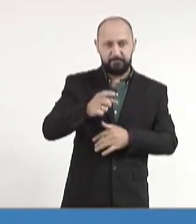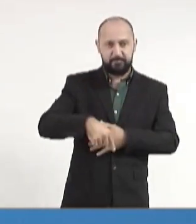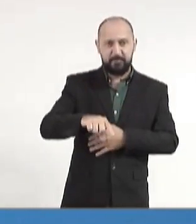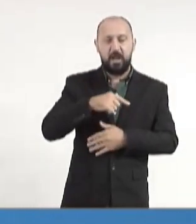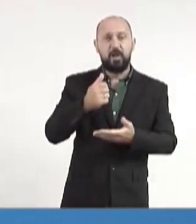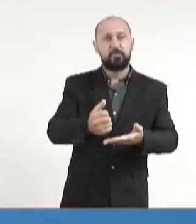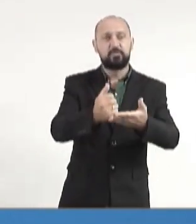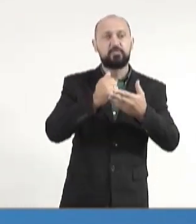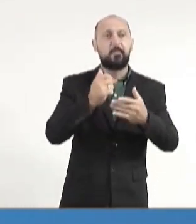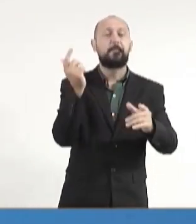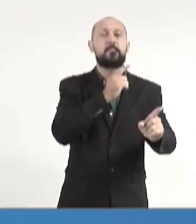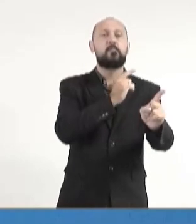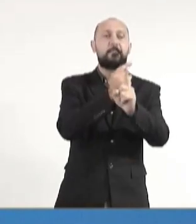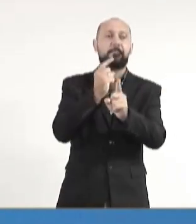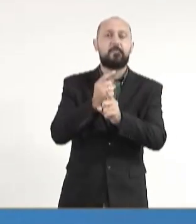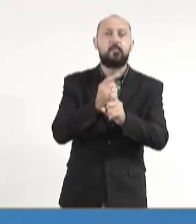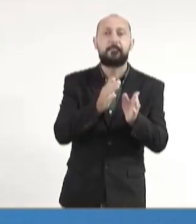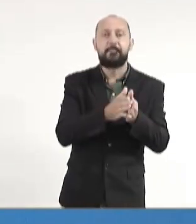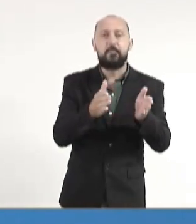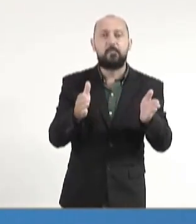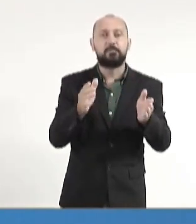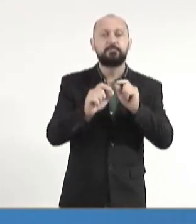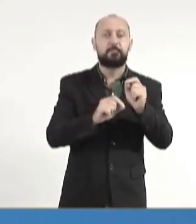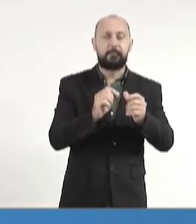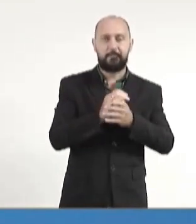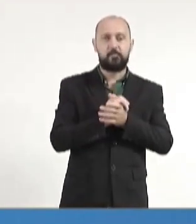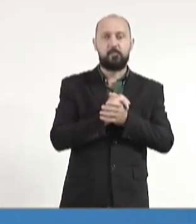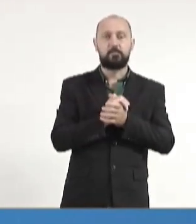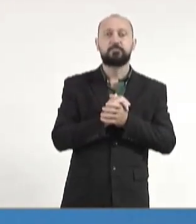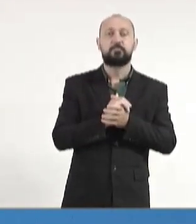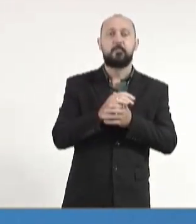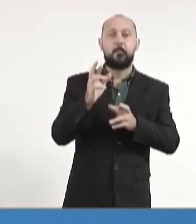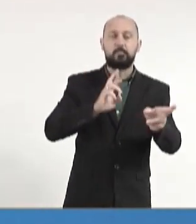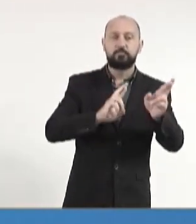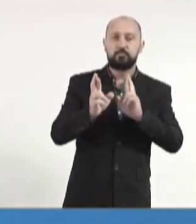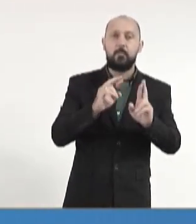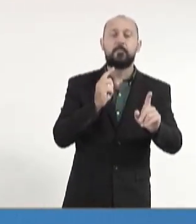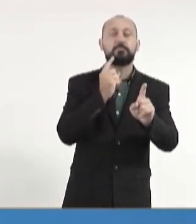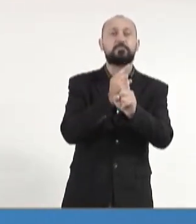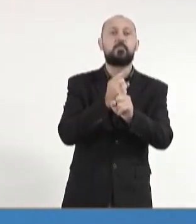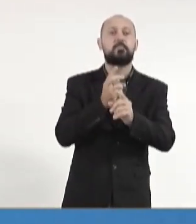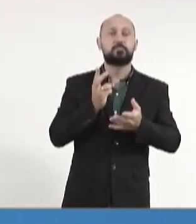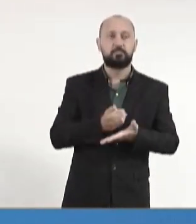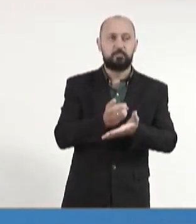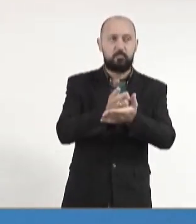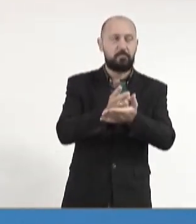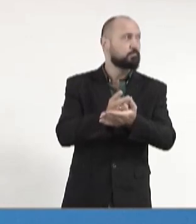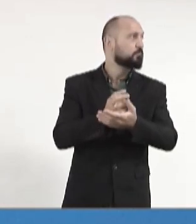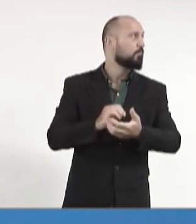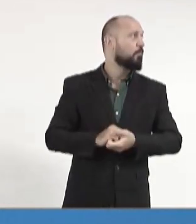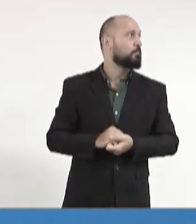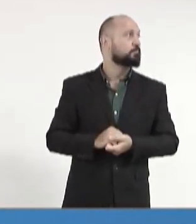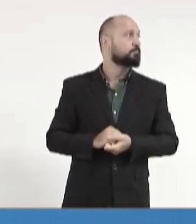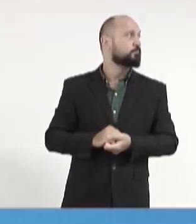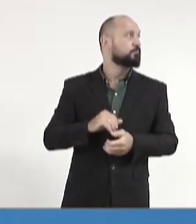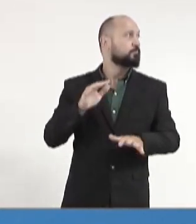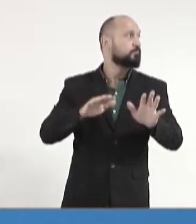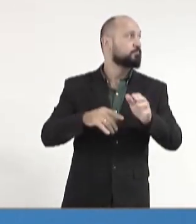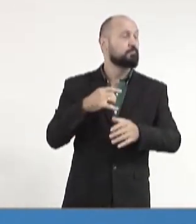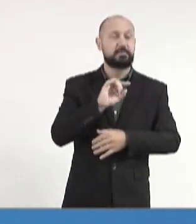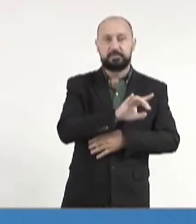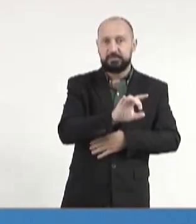a musicoterapia como uma terapia complementar para pessoas com deficiência no Estado.